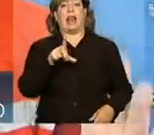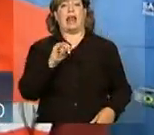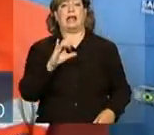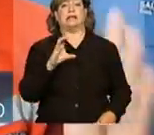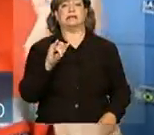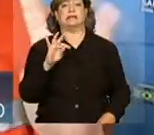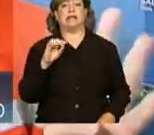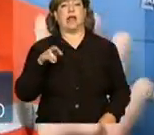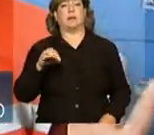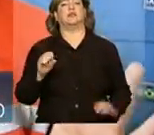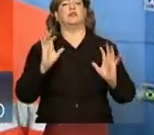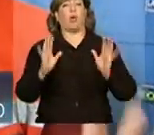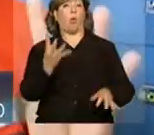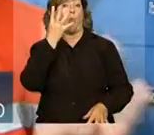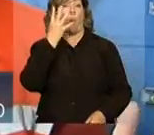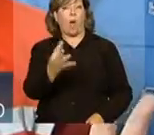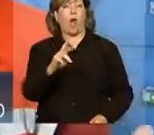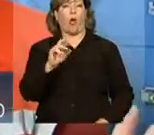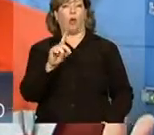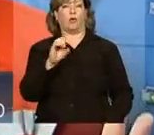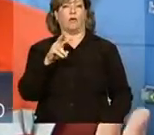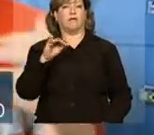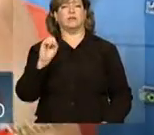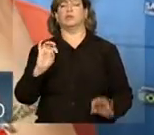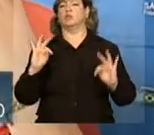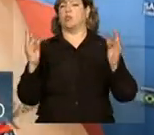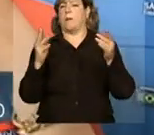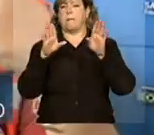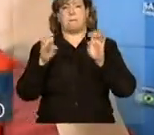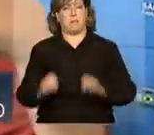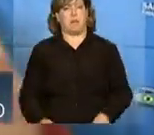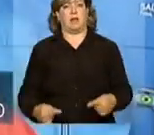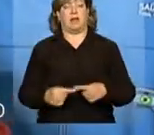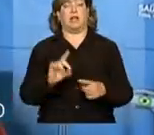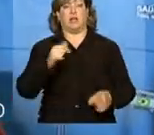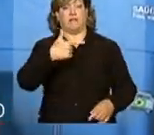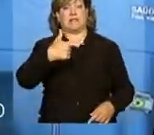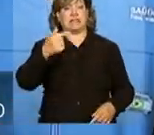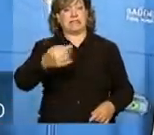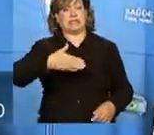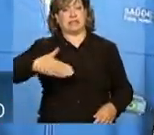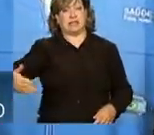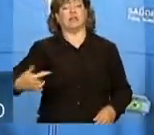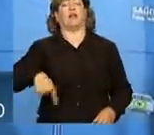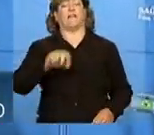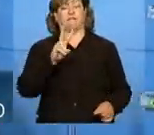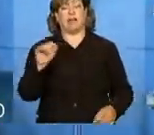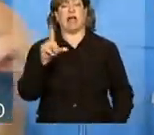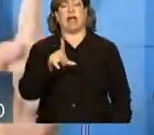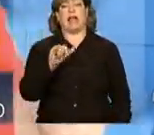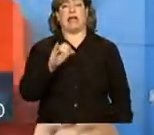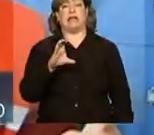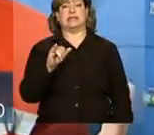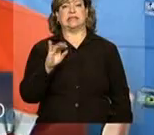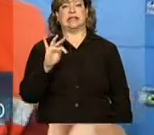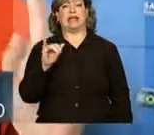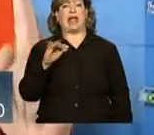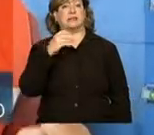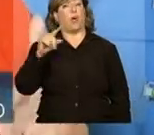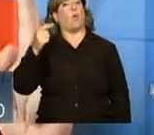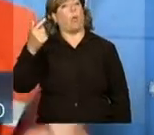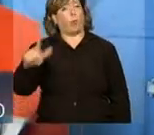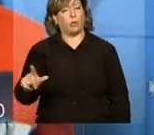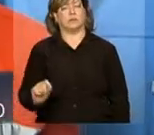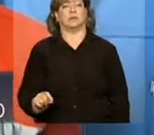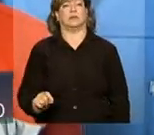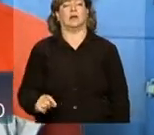4 rodovias e todas elas muito bem sucedidas. Dia 27 nós vamos licitar a última. Todas elas